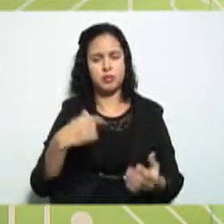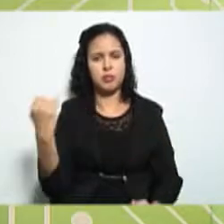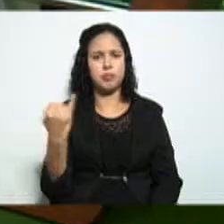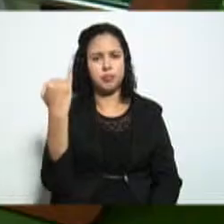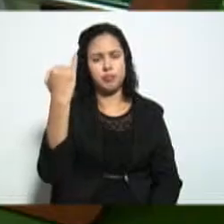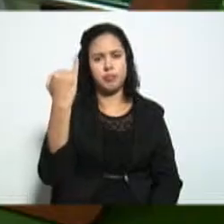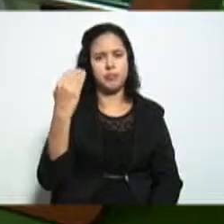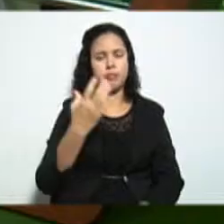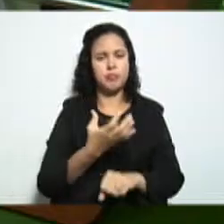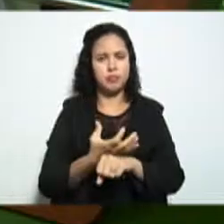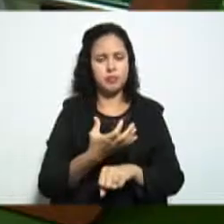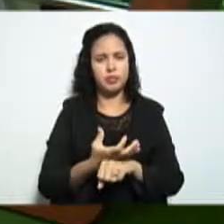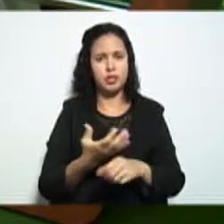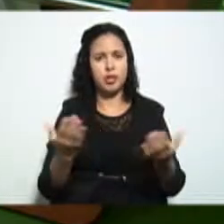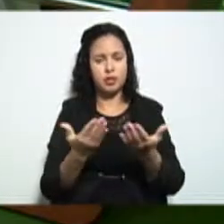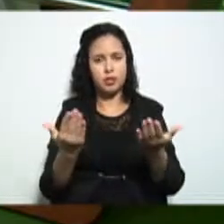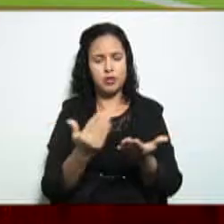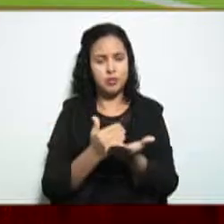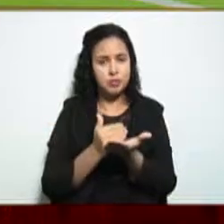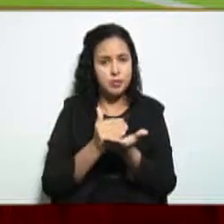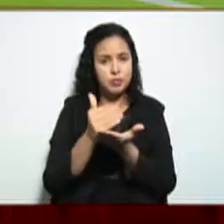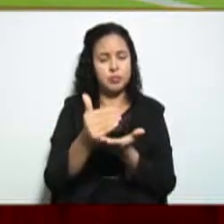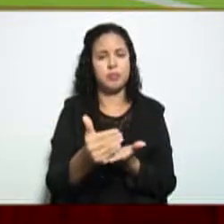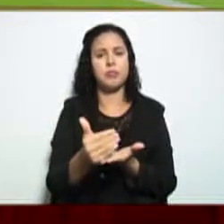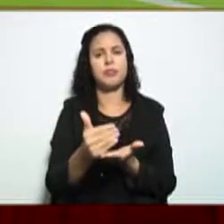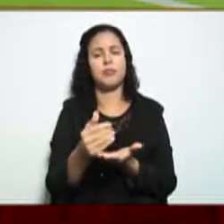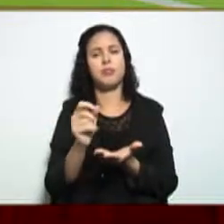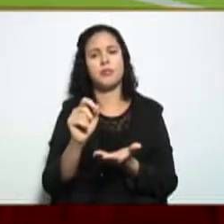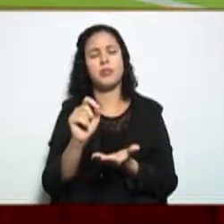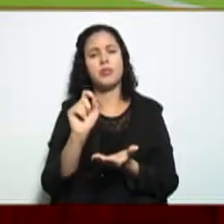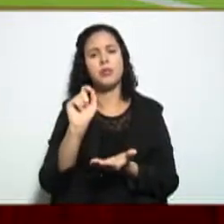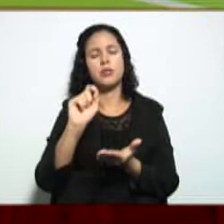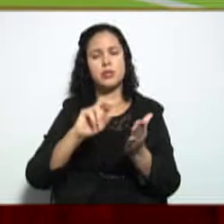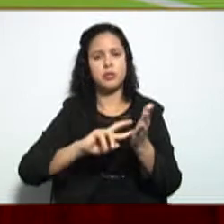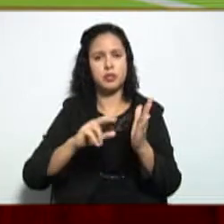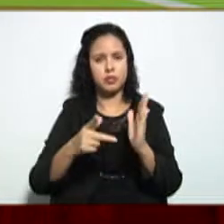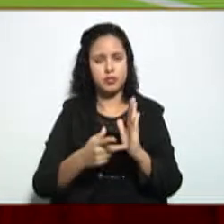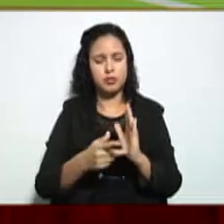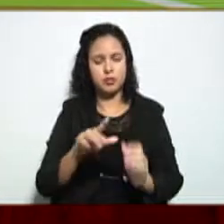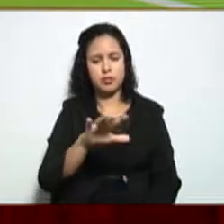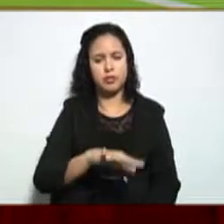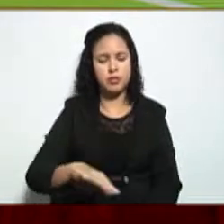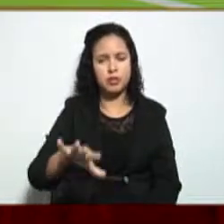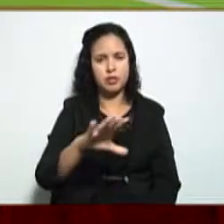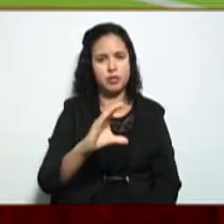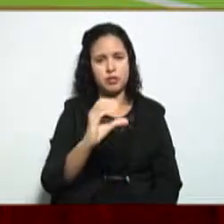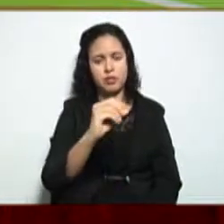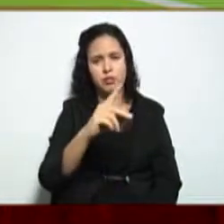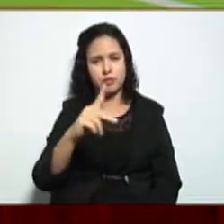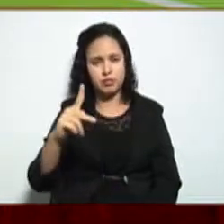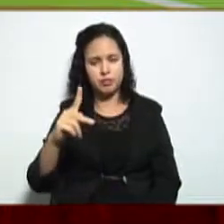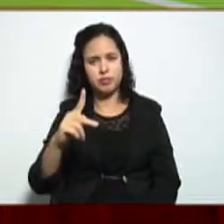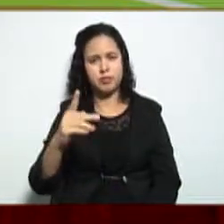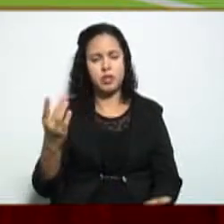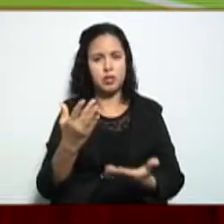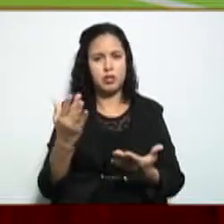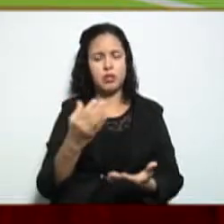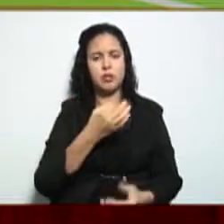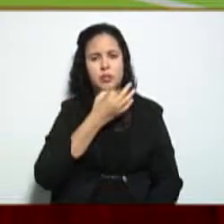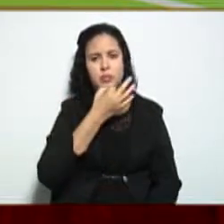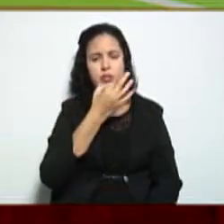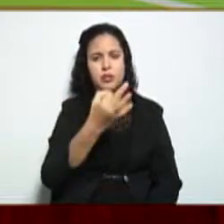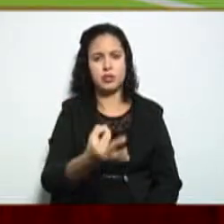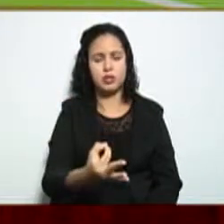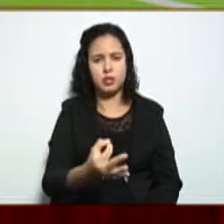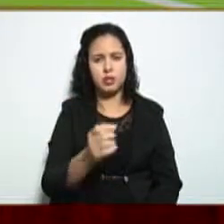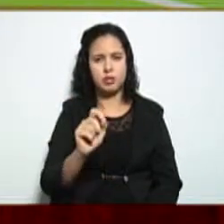dúvida. Agora que a gente vai começar a ver, de fato, o que são os ramos do cooperativismo, né? Eu queria só fazer um comentário quando você